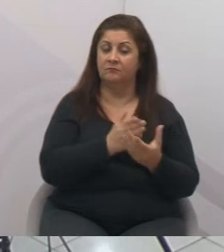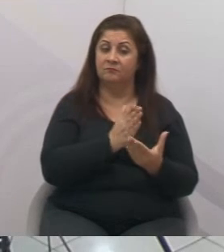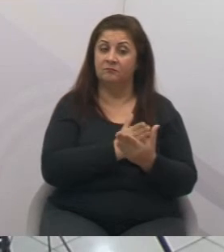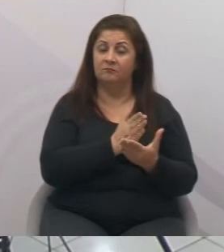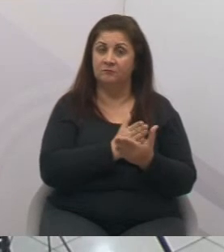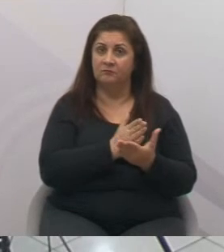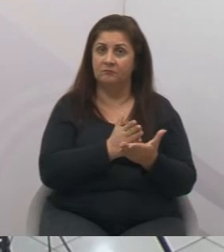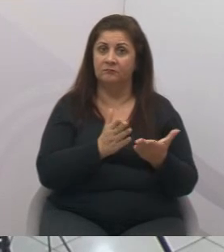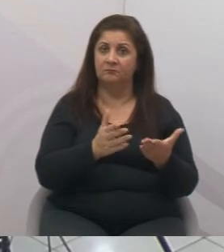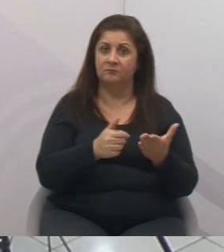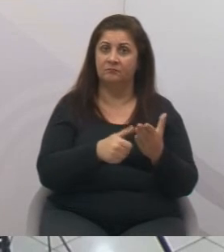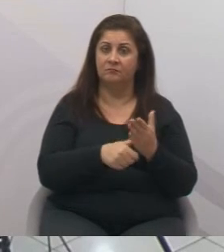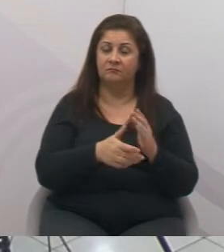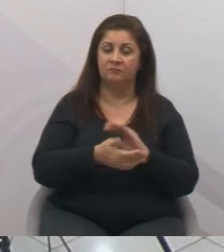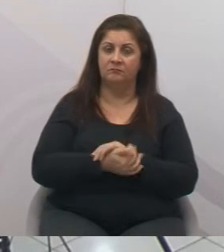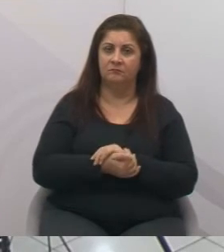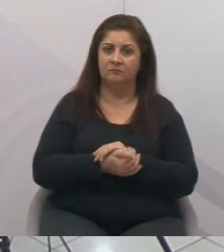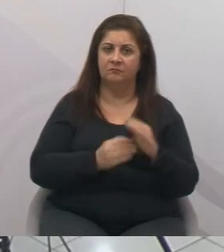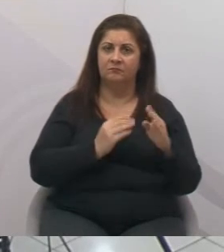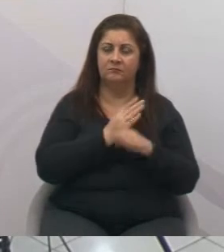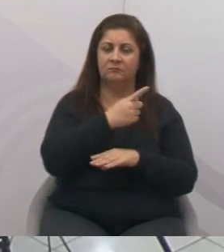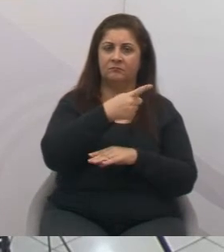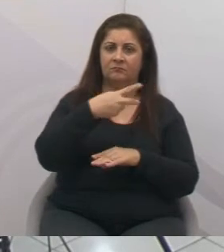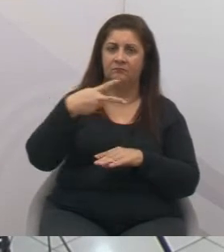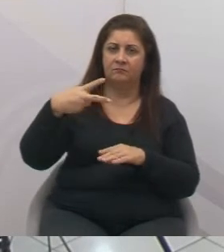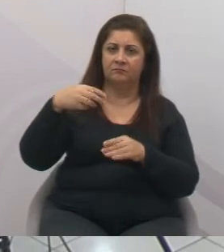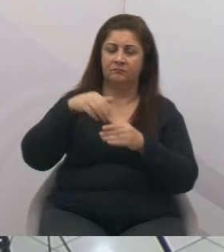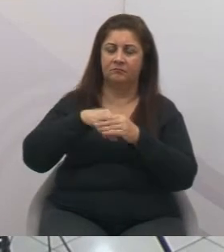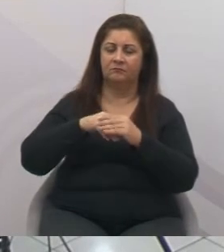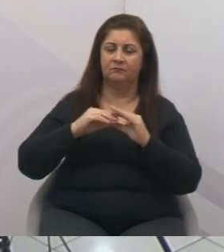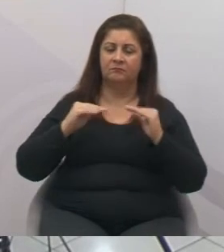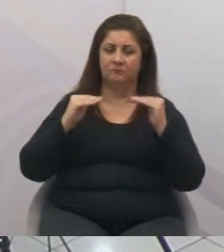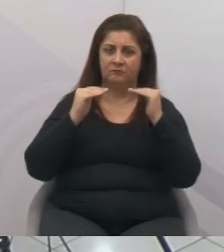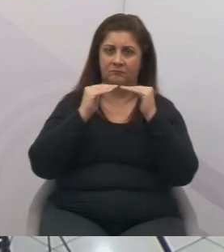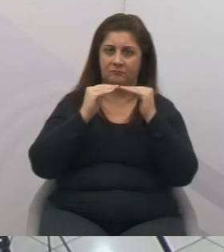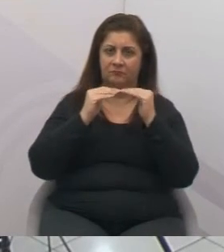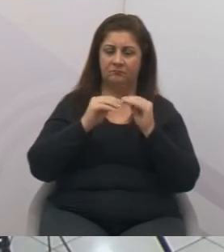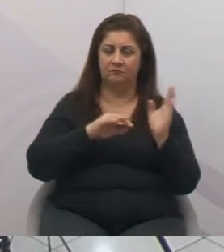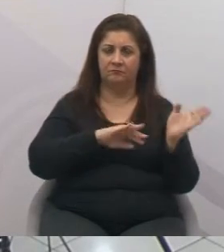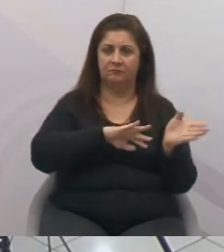licenciamento. O projeto foi aprovado por 12 votos favoráveis e nenhum voto contra. Próximo projeto.